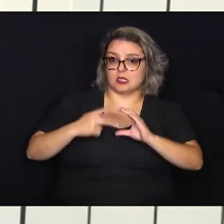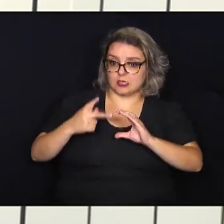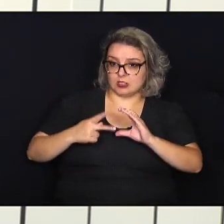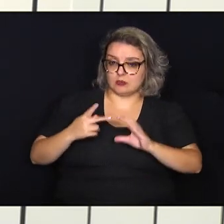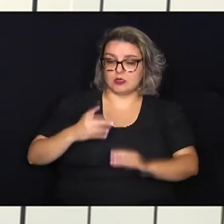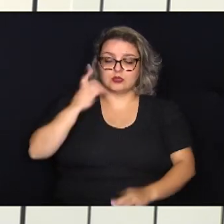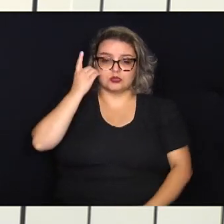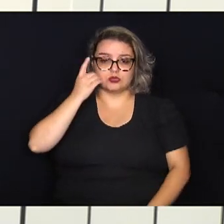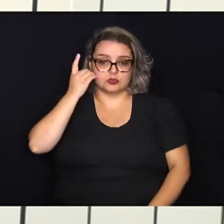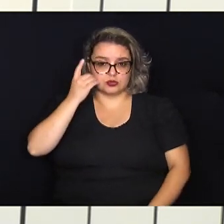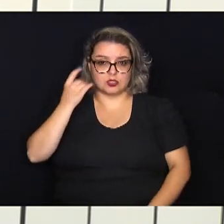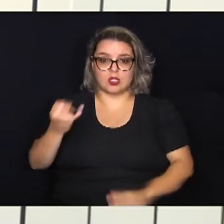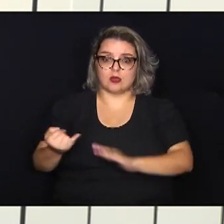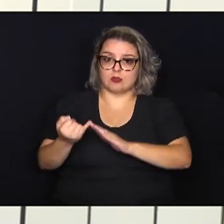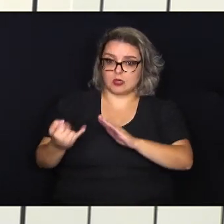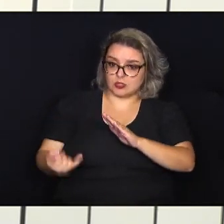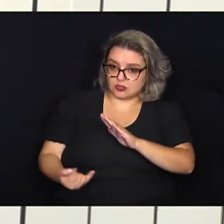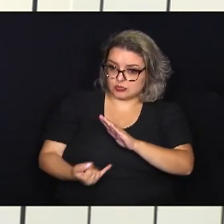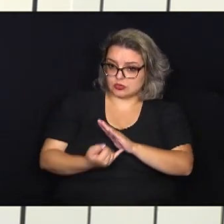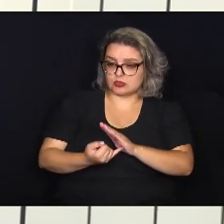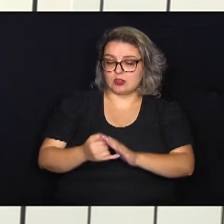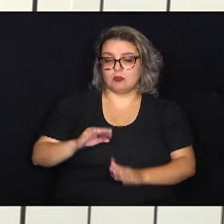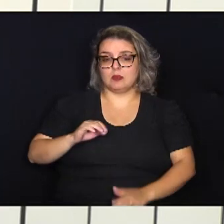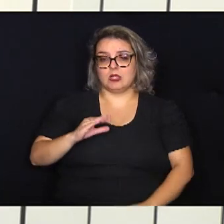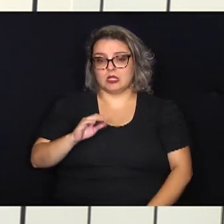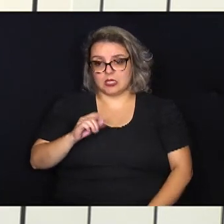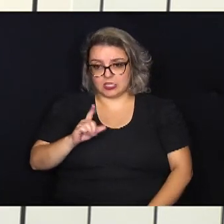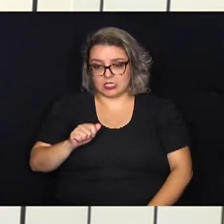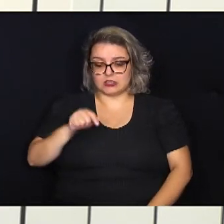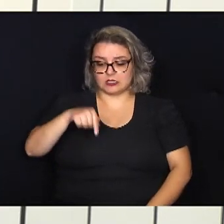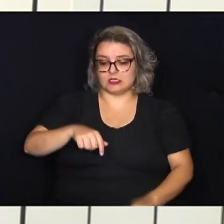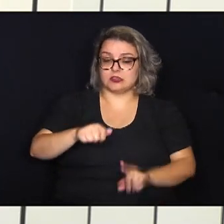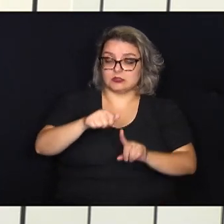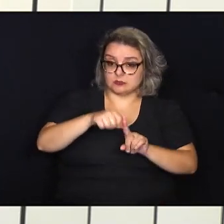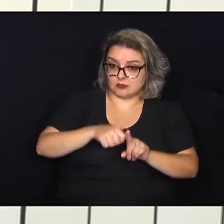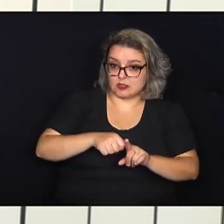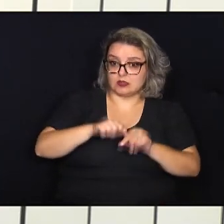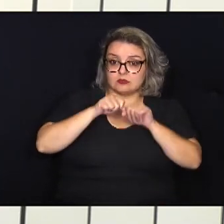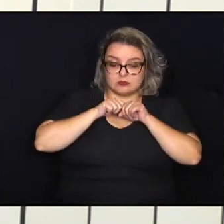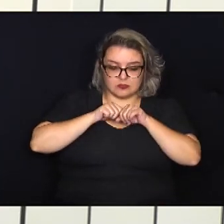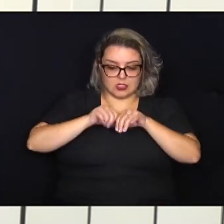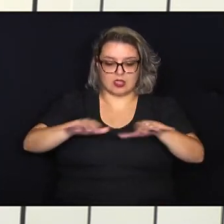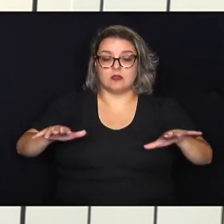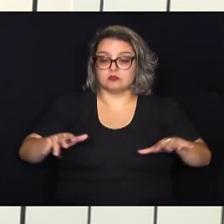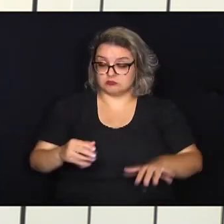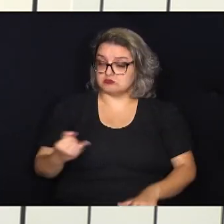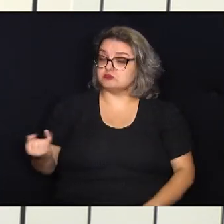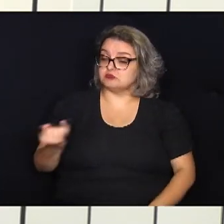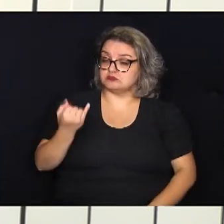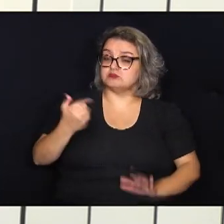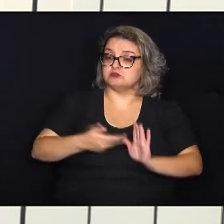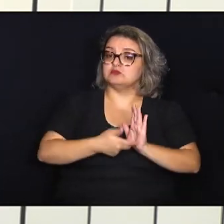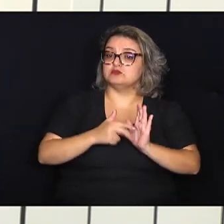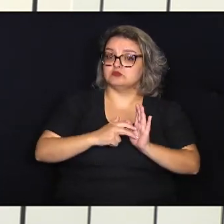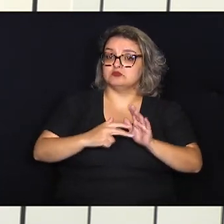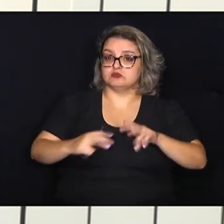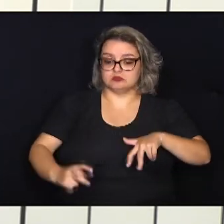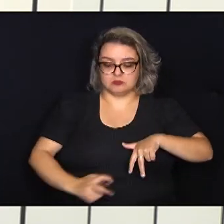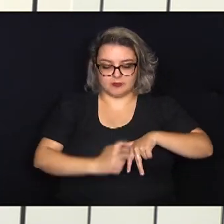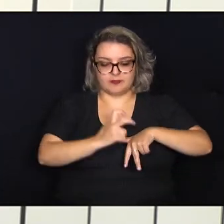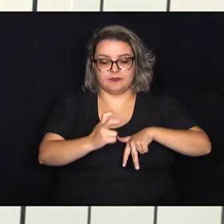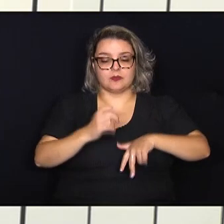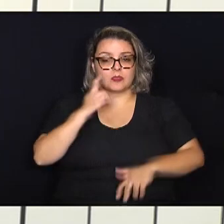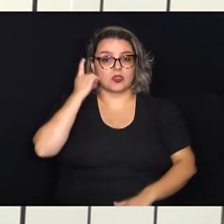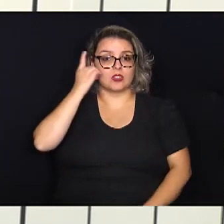A instituição da bancada, aprovada neste mês, deve ampliar de forma significativa a voz das deputadas